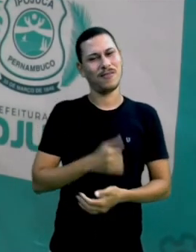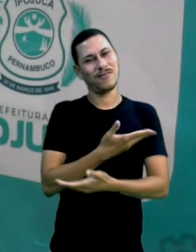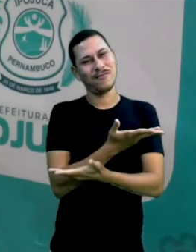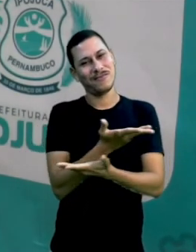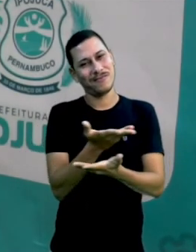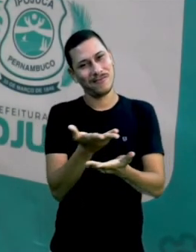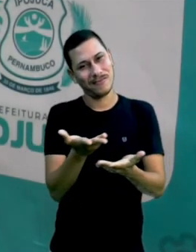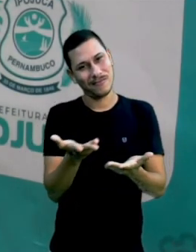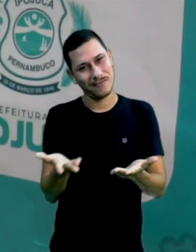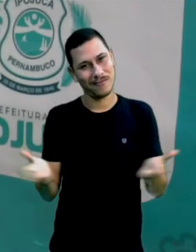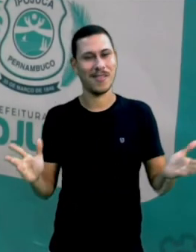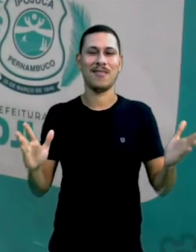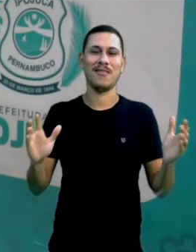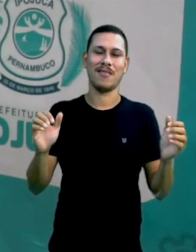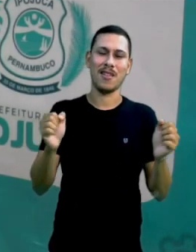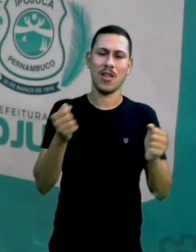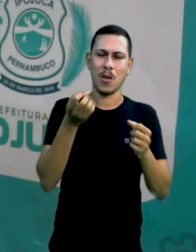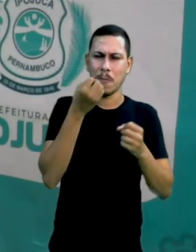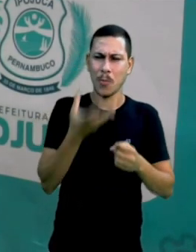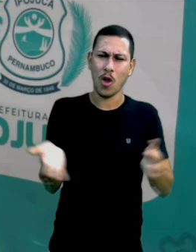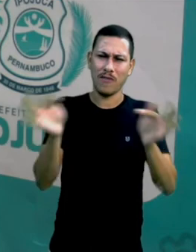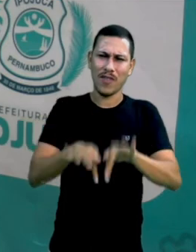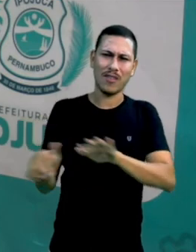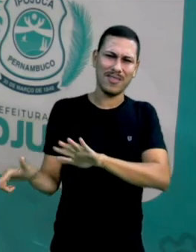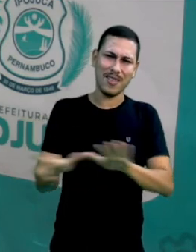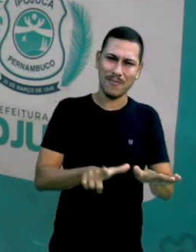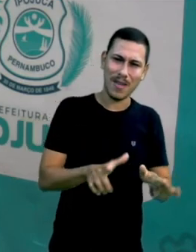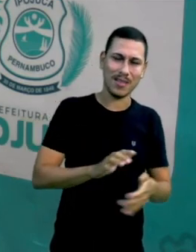para vocês um bom final de semana,